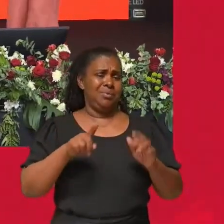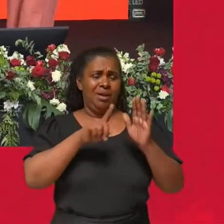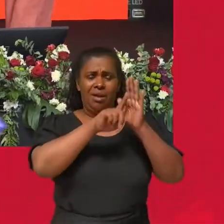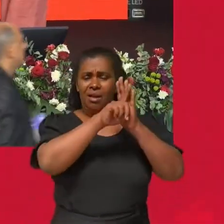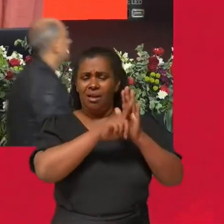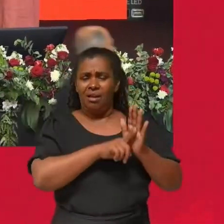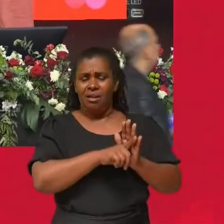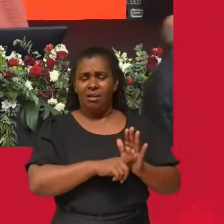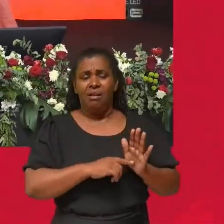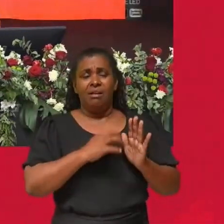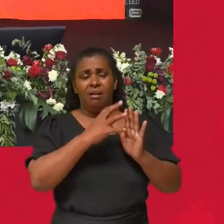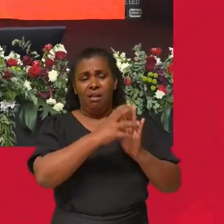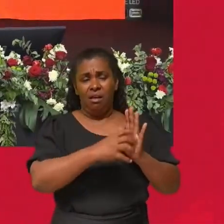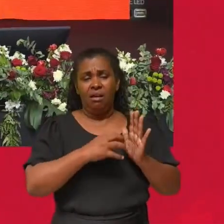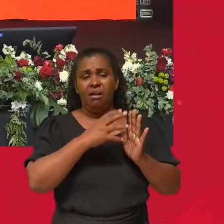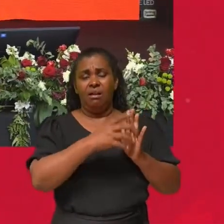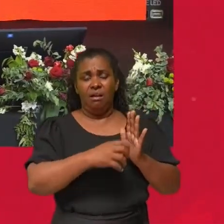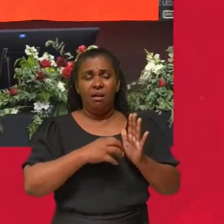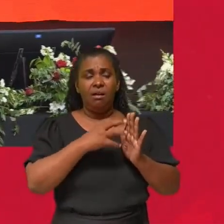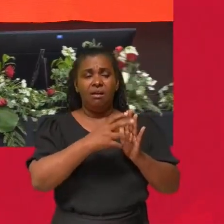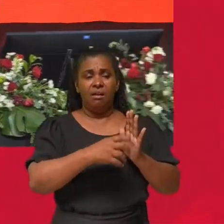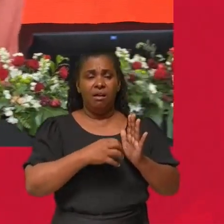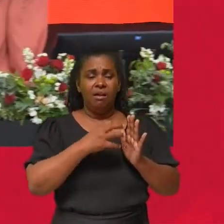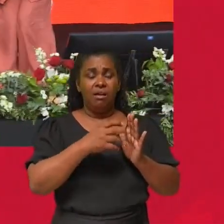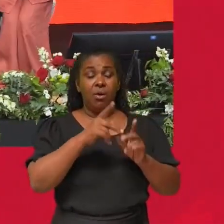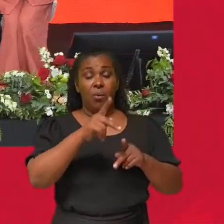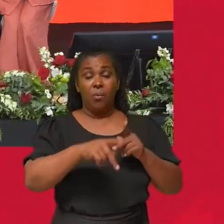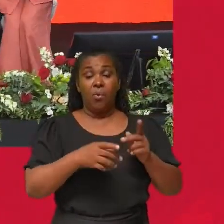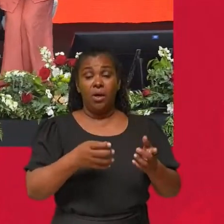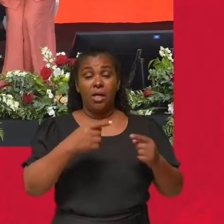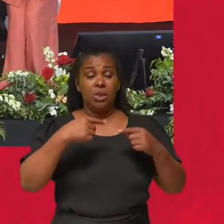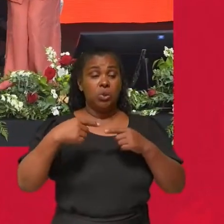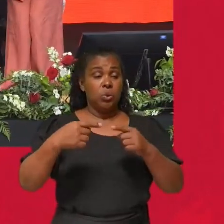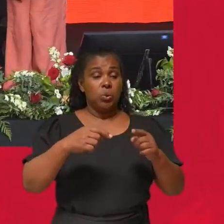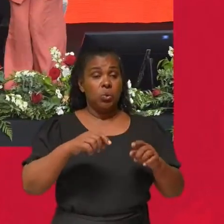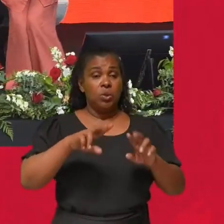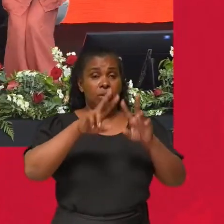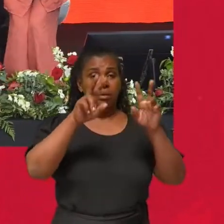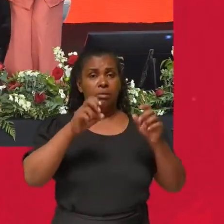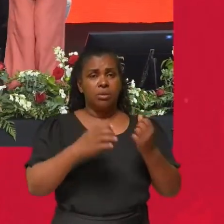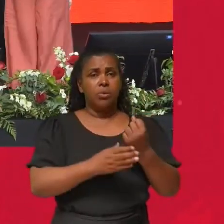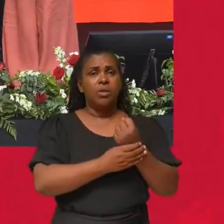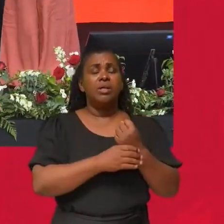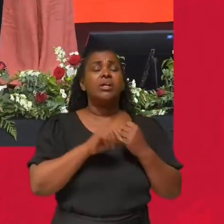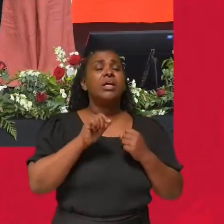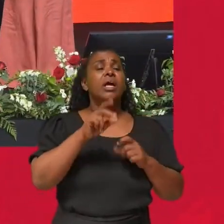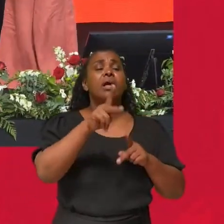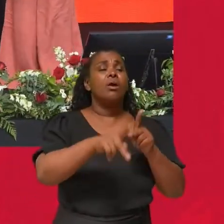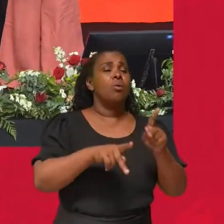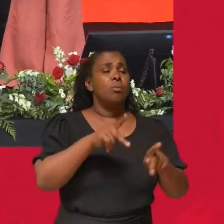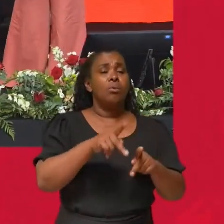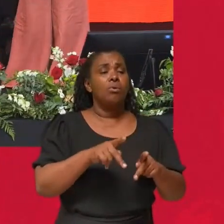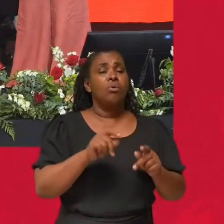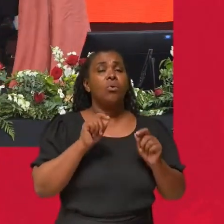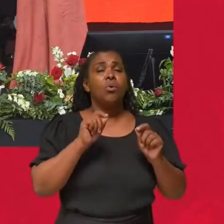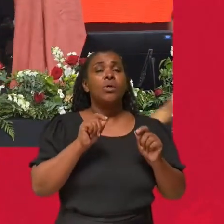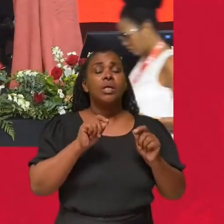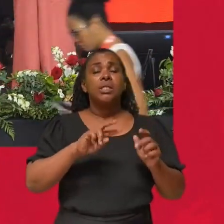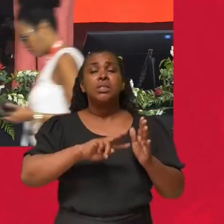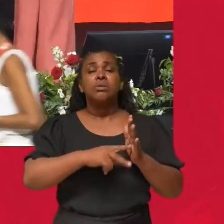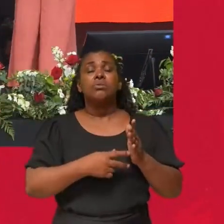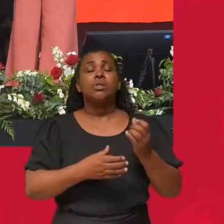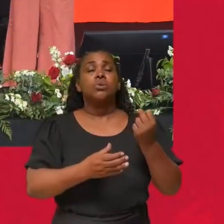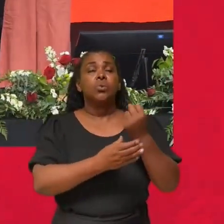que o povo quer discutir sobre segurança, sobre quem é o povo. O que é a segurança? Eu tenho uma preguiça